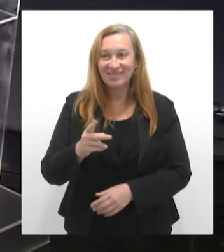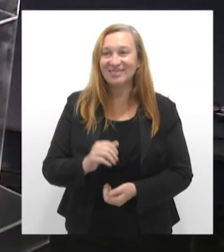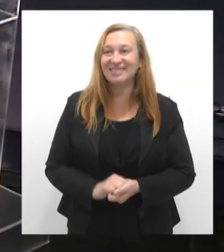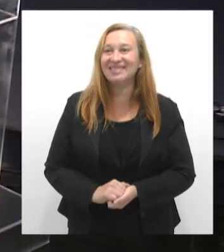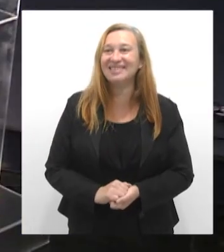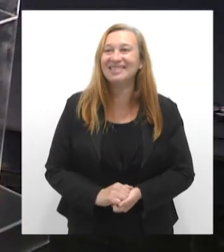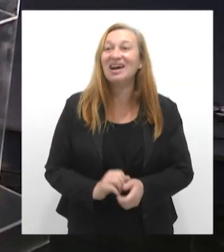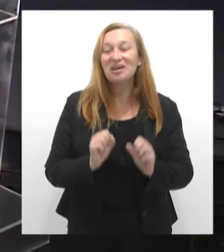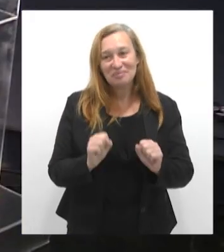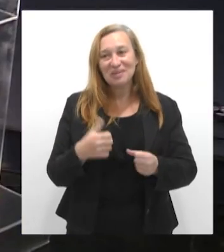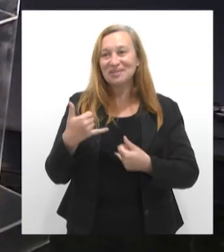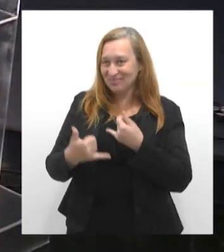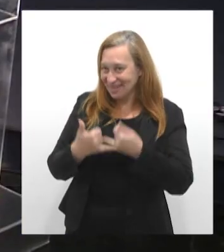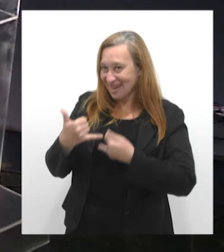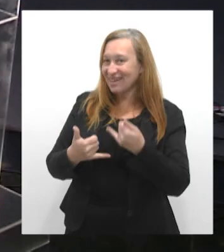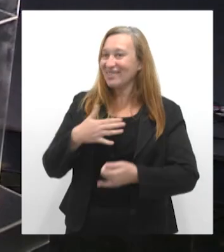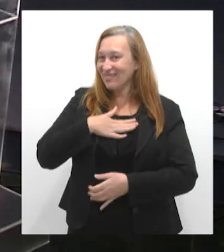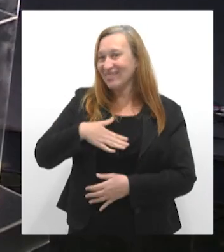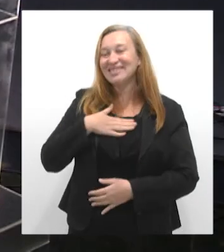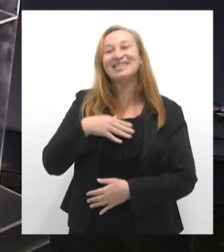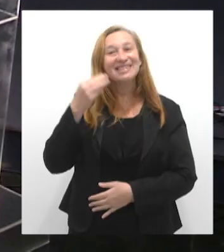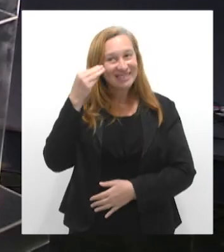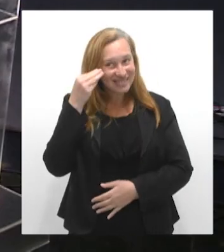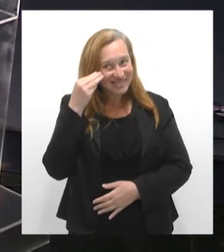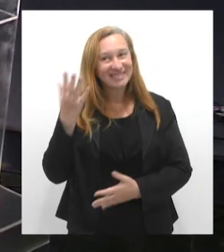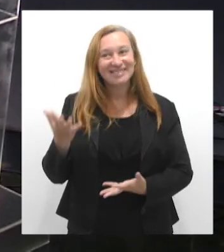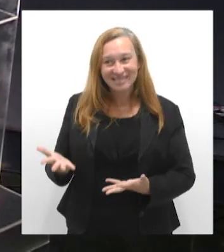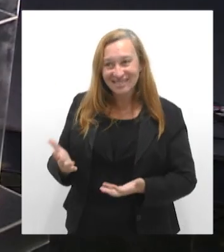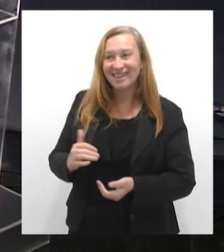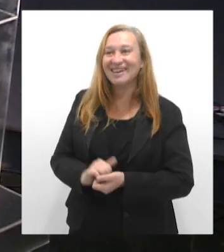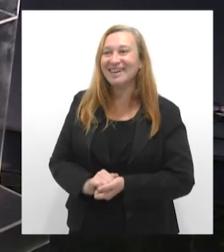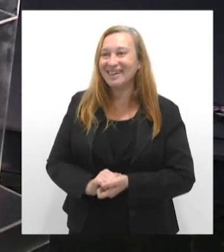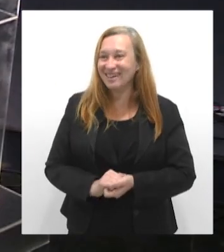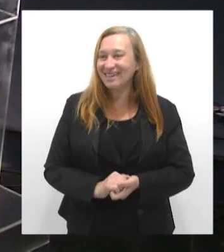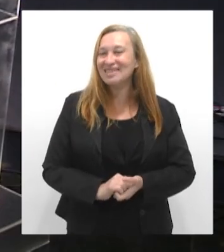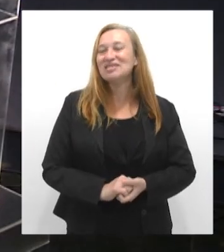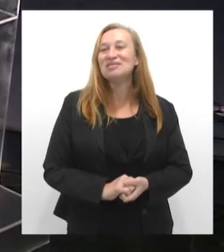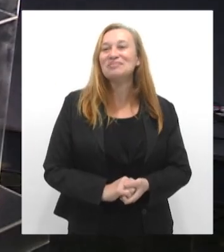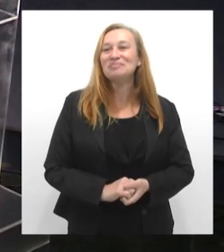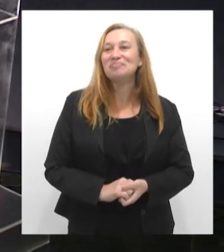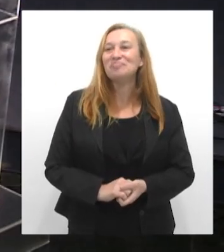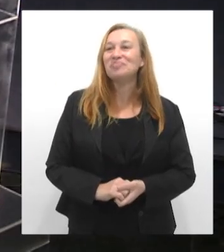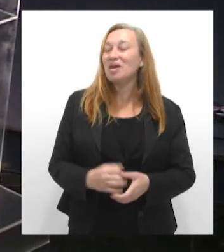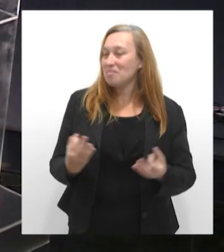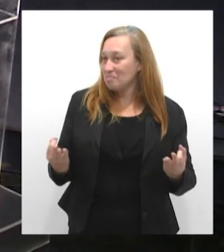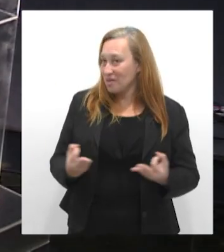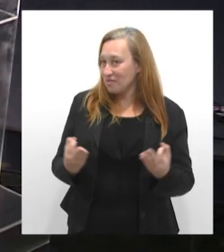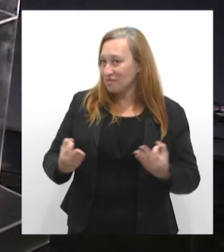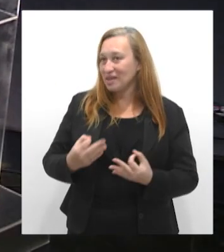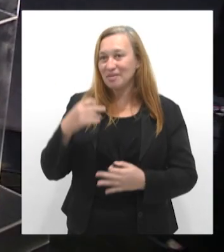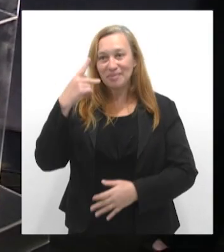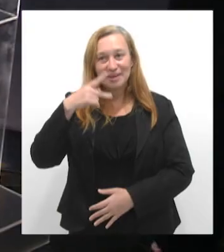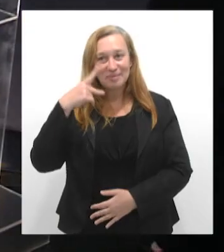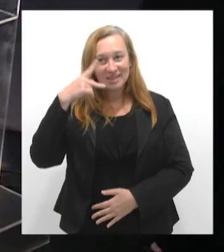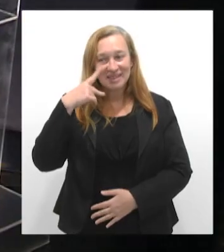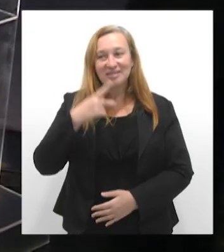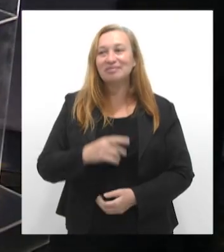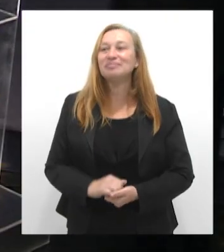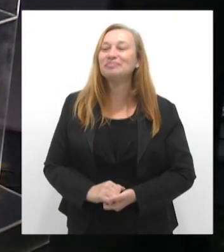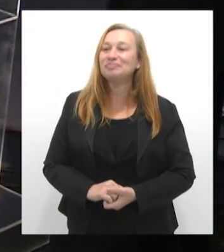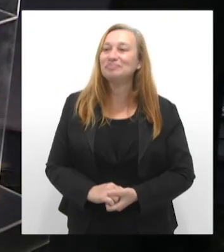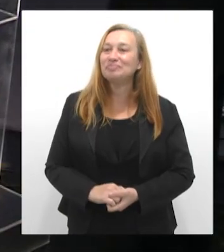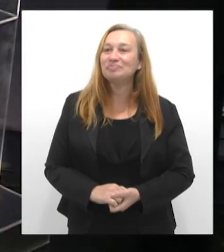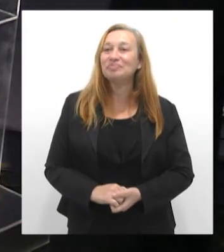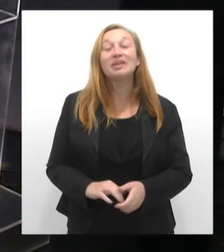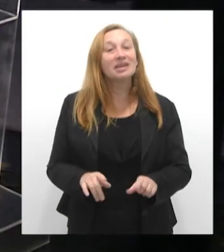Eu posso brincar que eu gosto muito da tia Ju, viu? É uma excelente parlamentar.